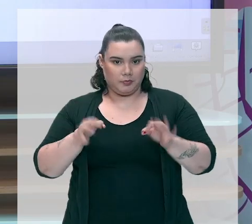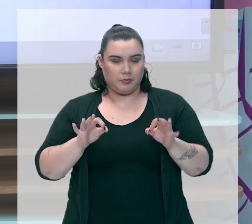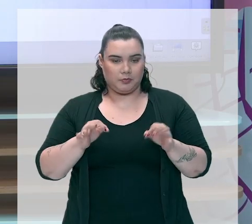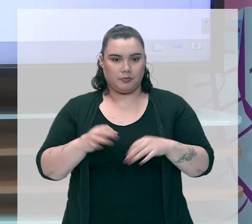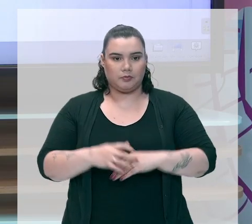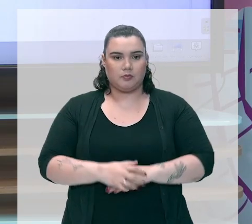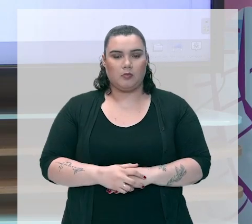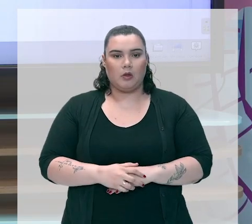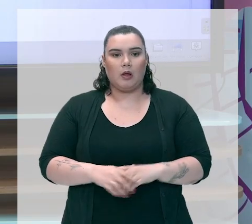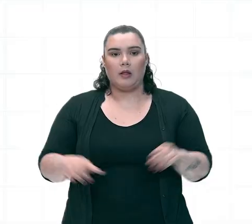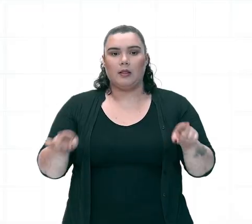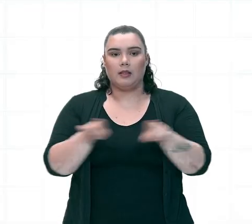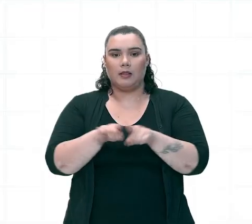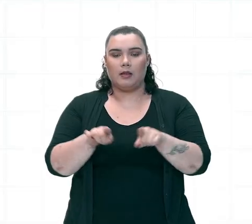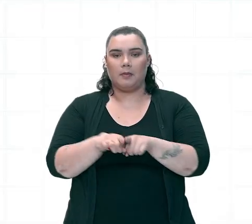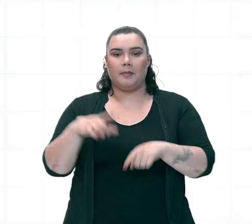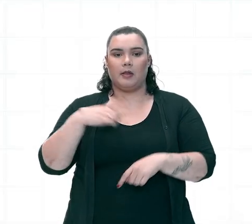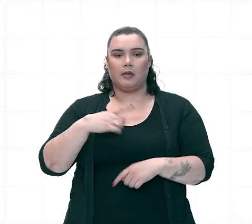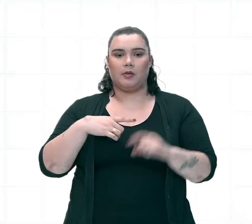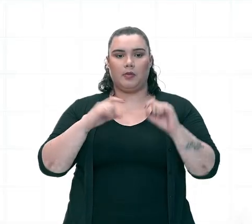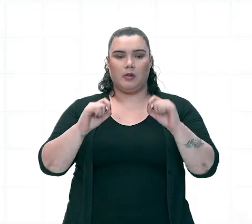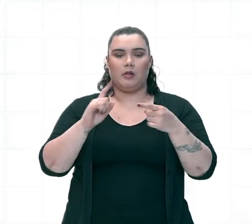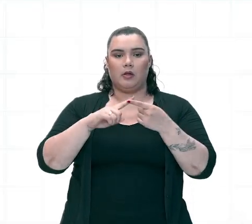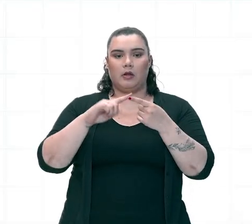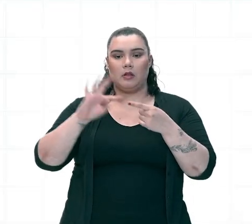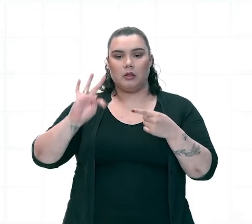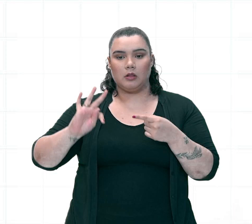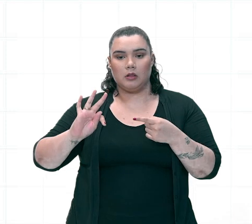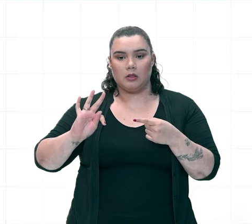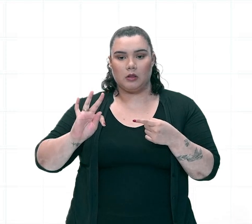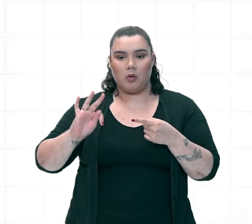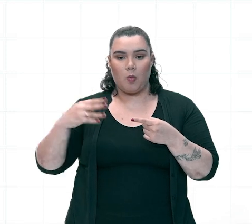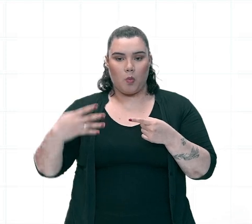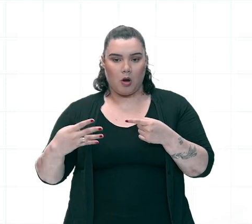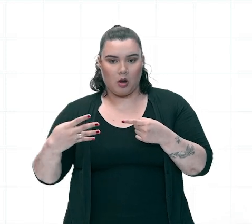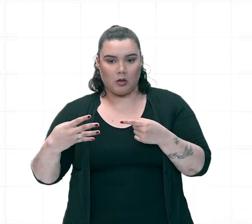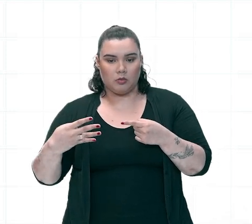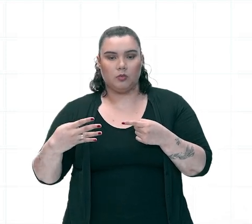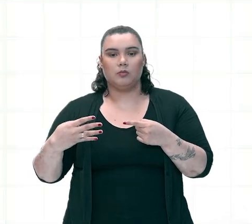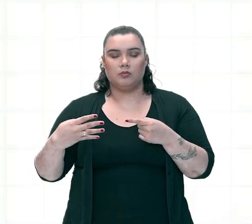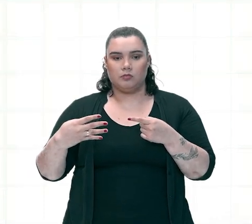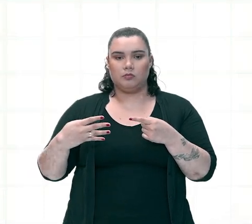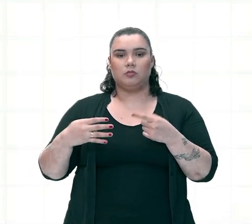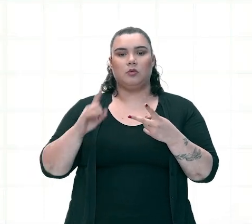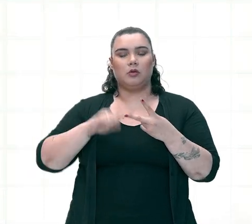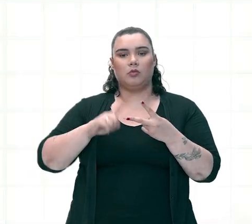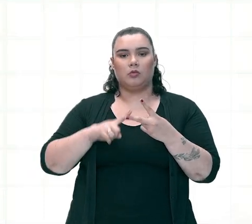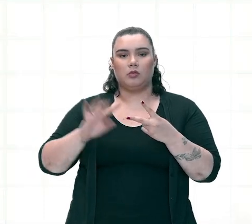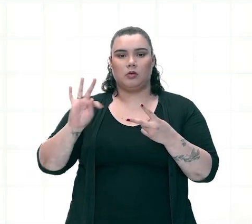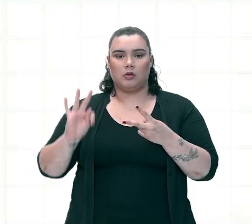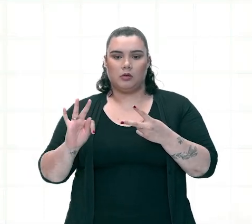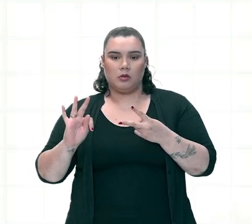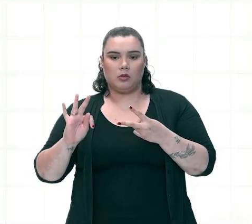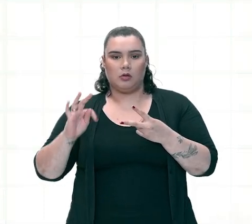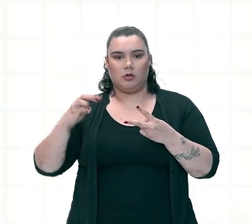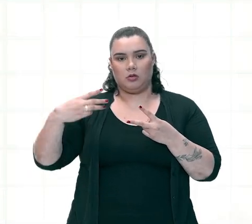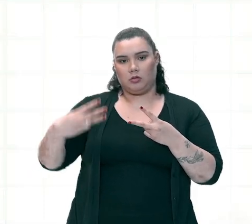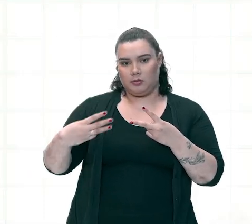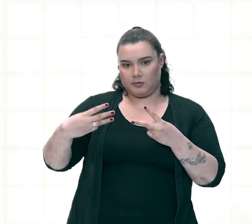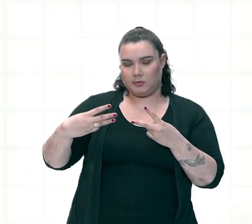normal, ok? Além disso, a gente vai ter aí a tiroxina, a tiroxina T4 e